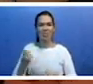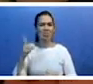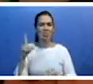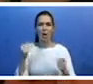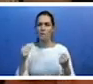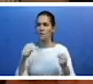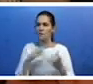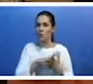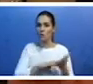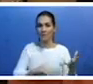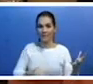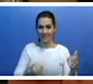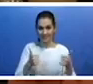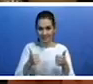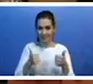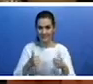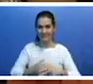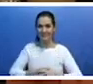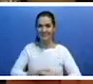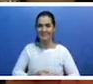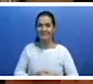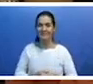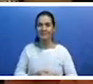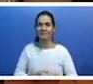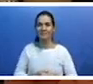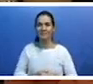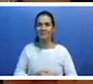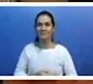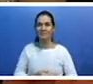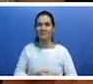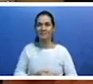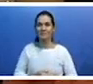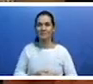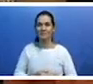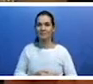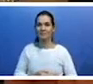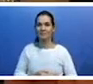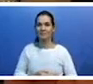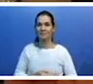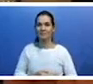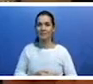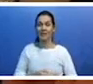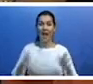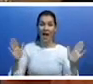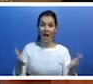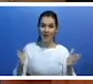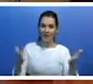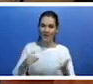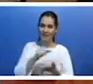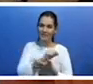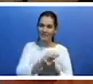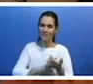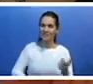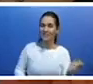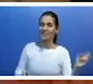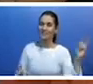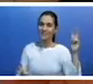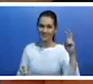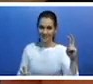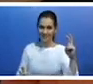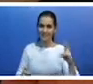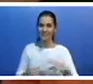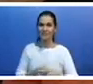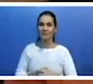copiar no caderno. Agora, voltando para o